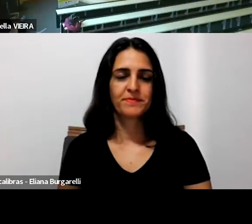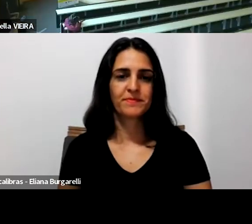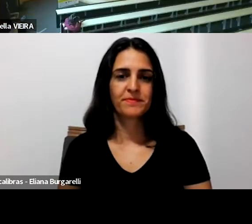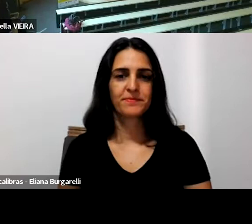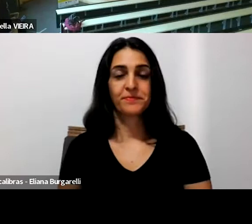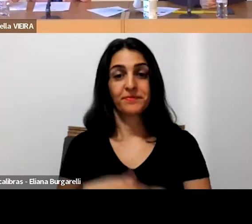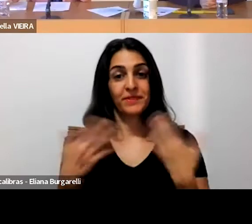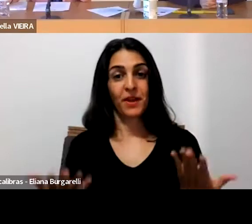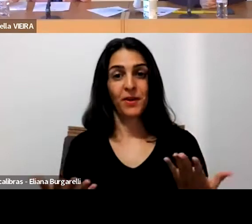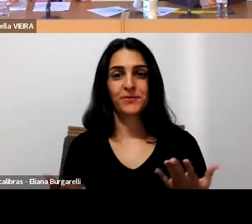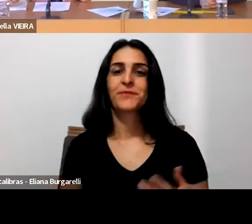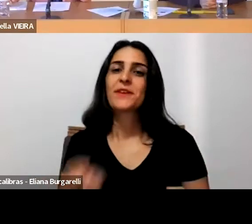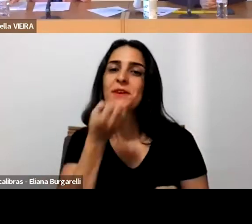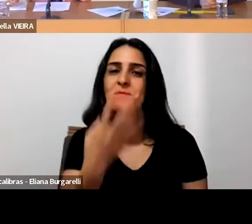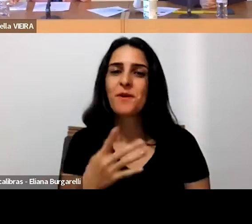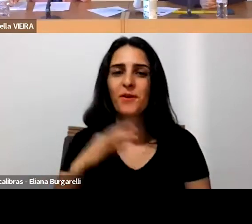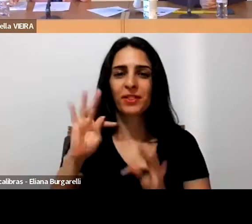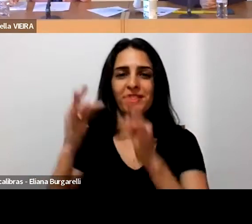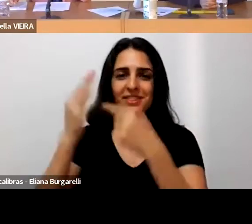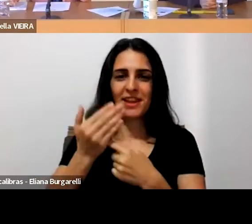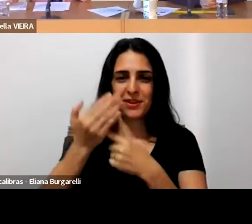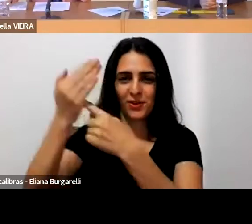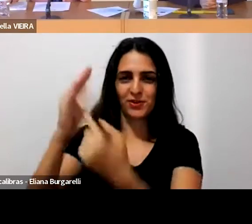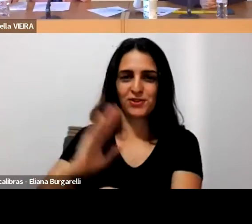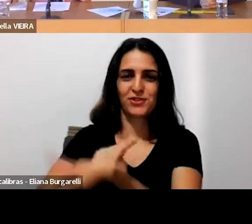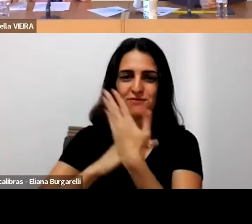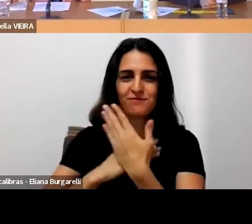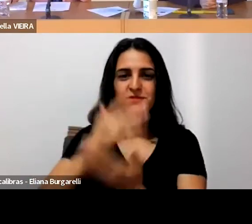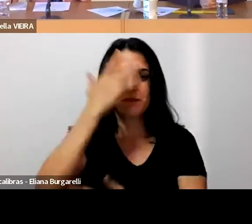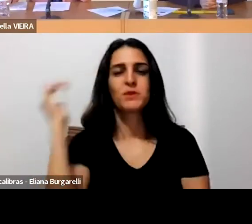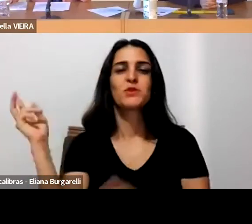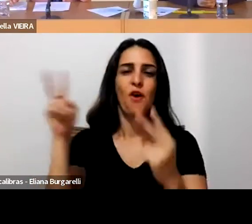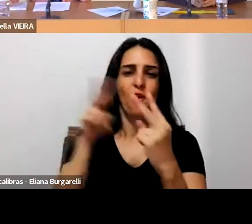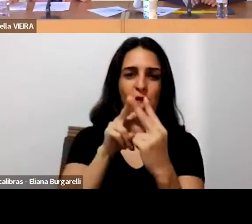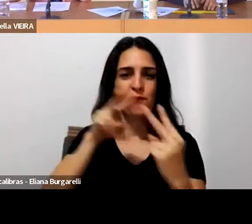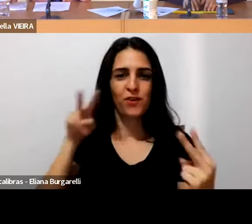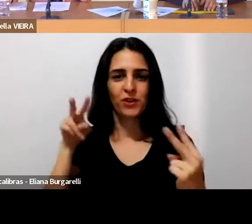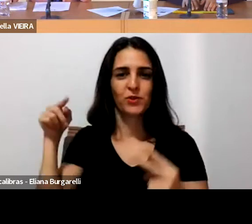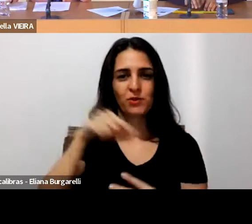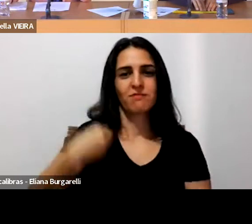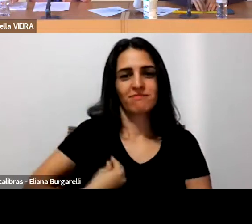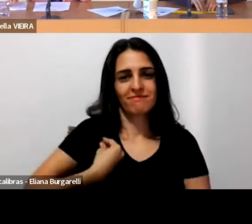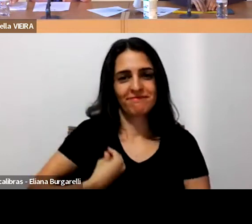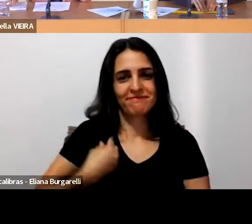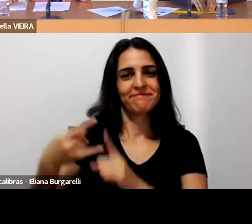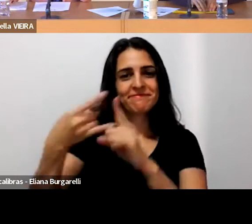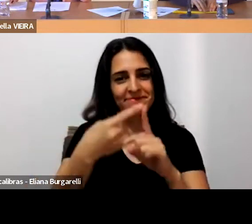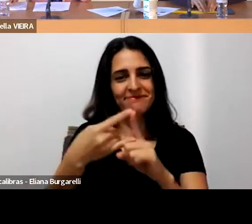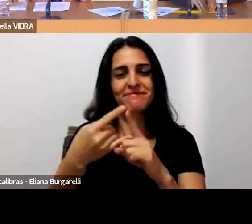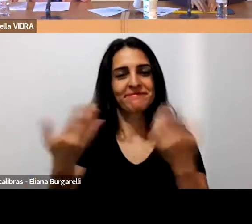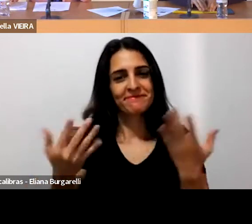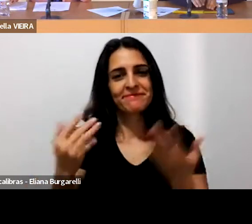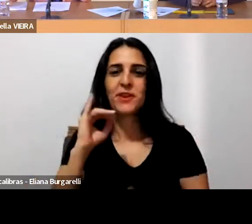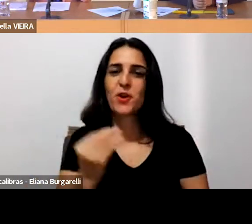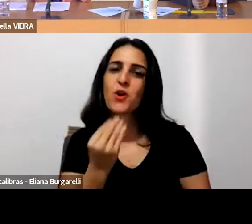Mas graças à tecnologia, meus companheiros podem estar aqui online hoje e é uma grande